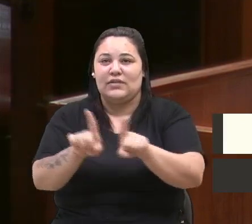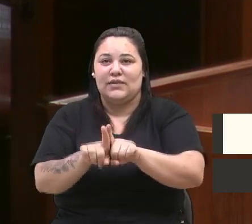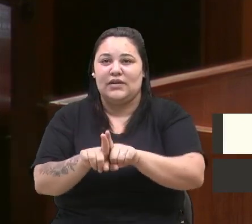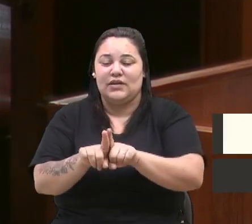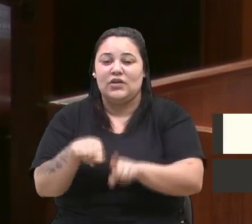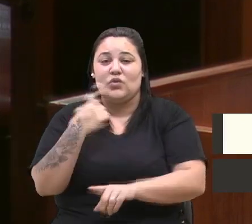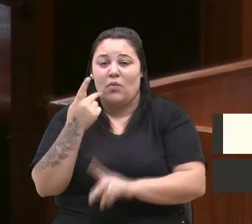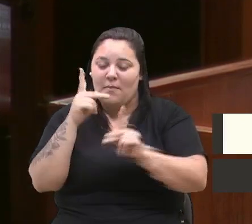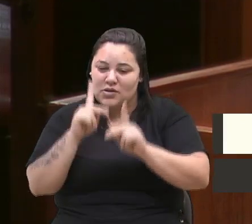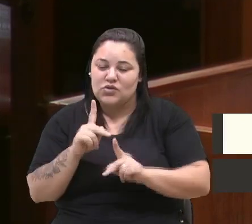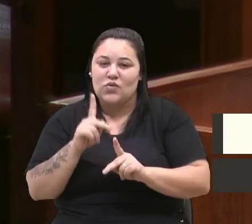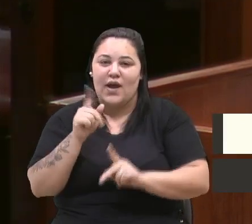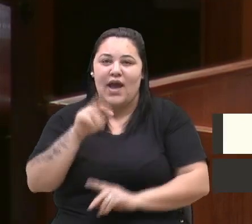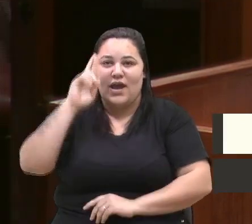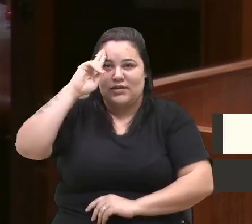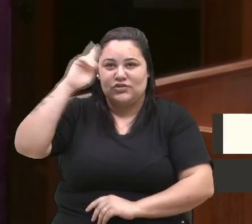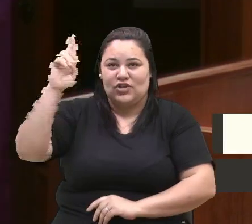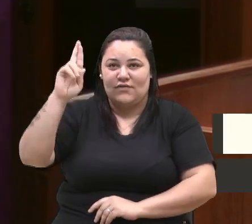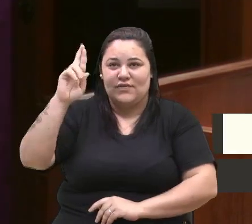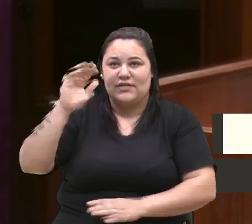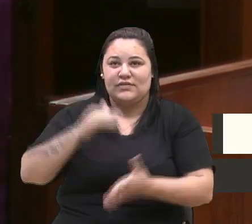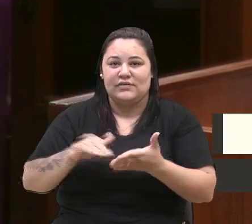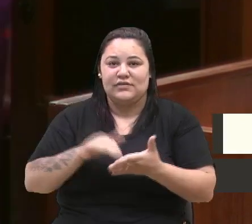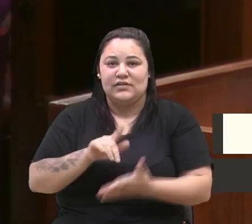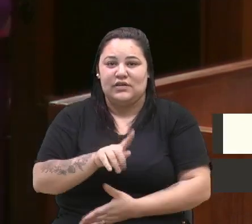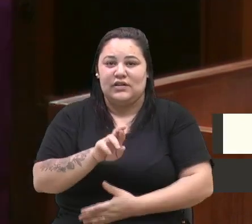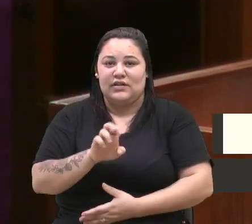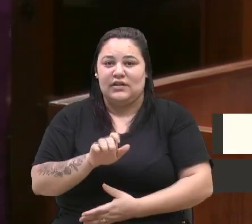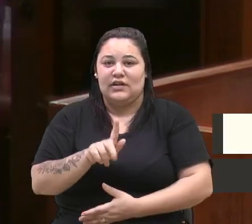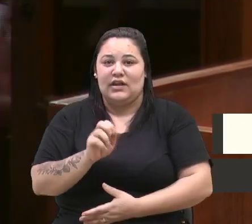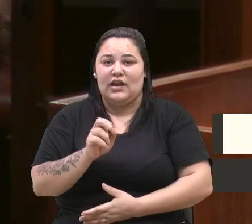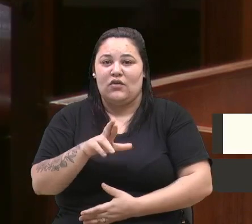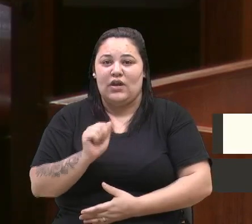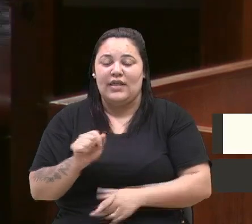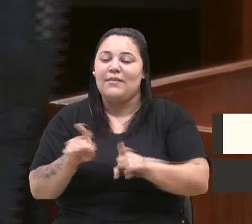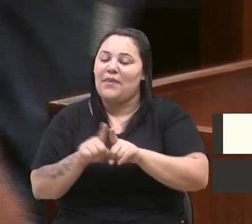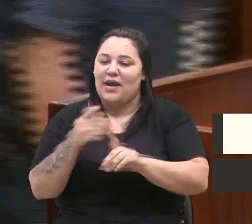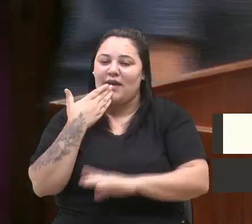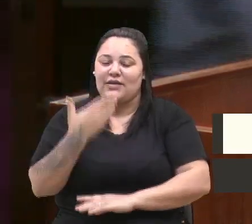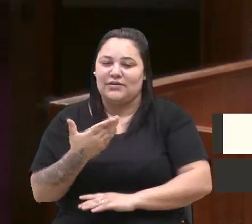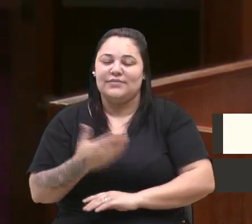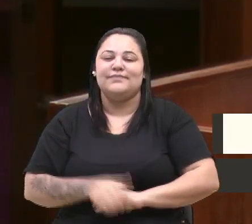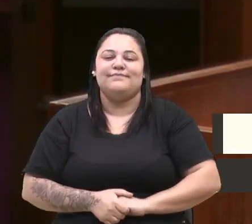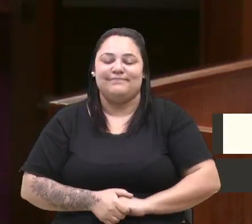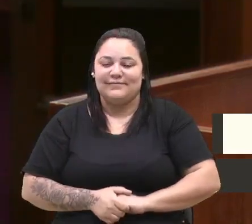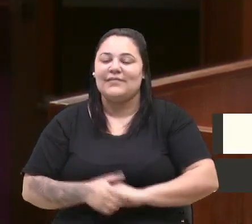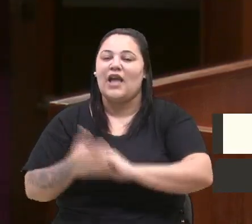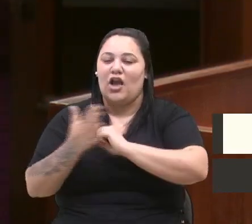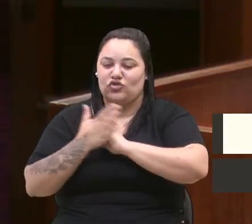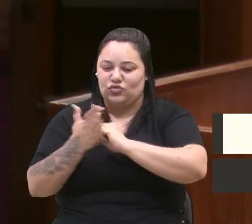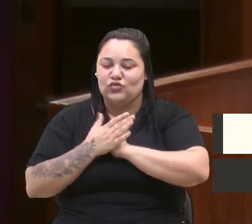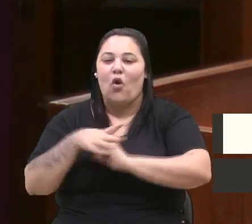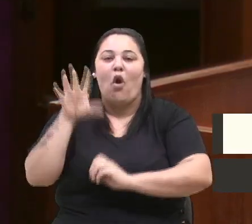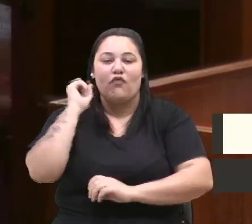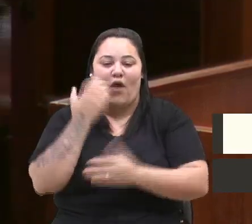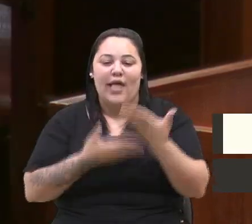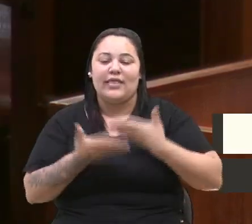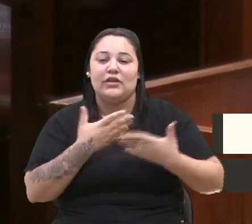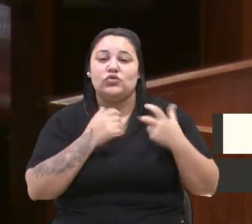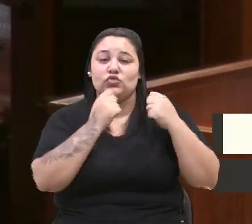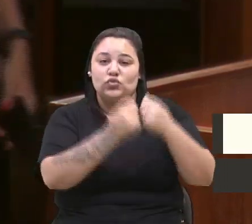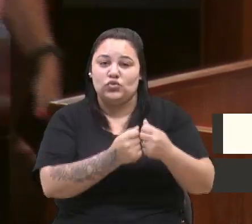delas foi a chefe de gabinete, Grégora Fortuna dos Passos, que nos ouviu, nos atendeu, juntamente